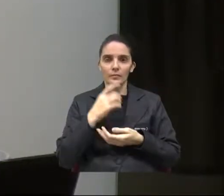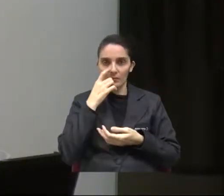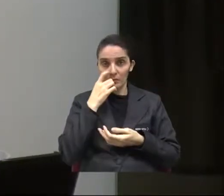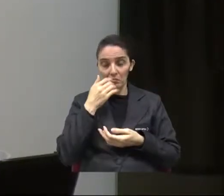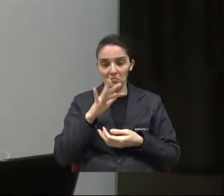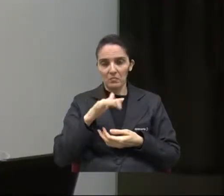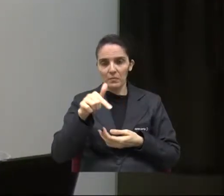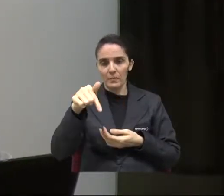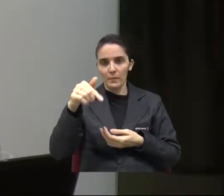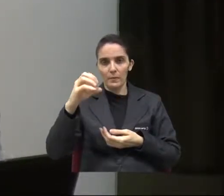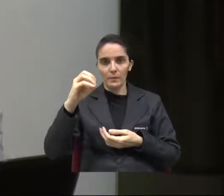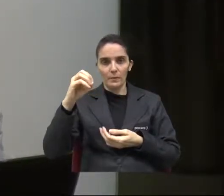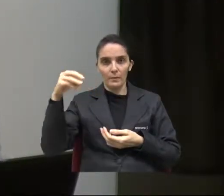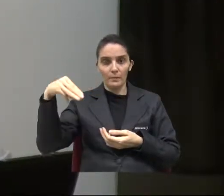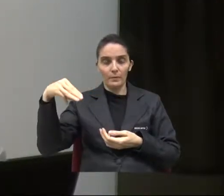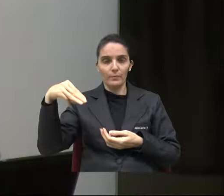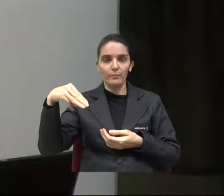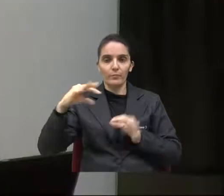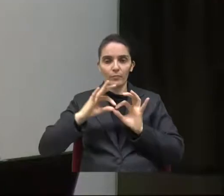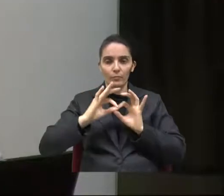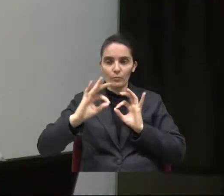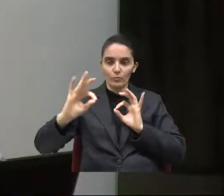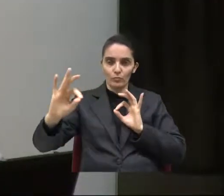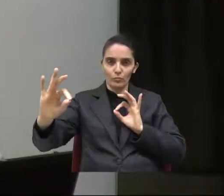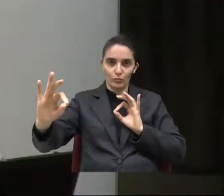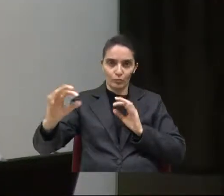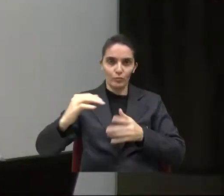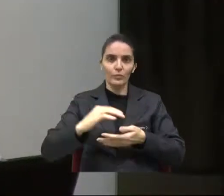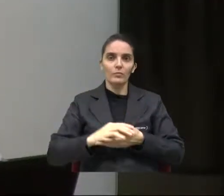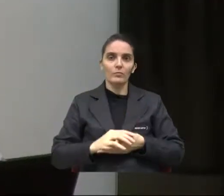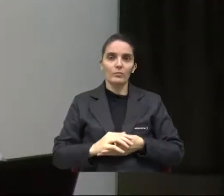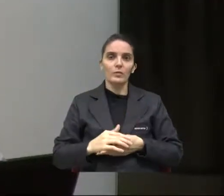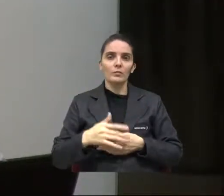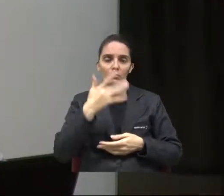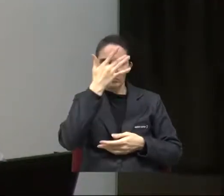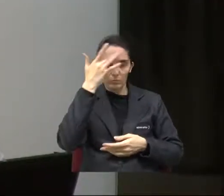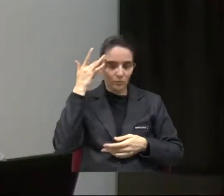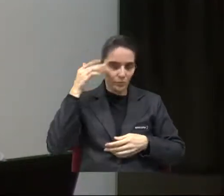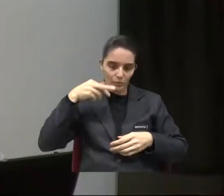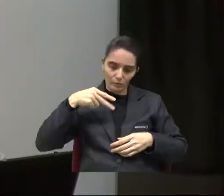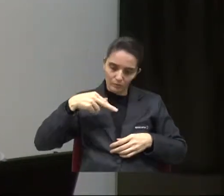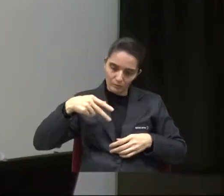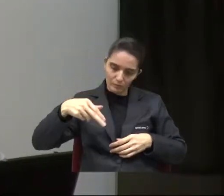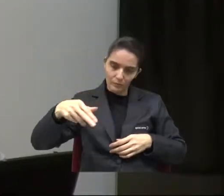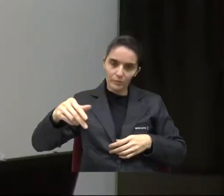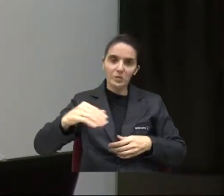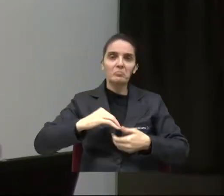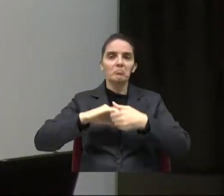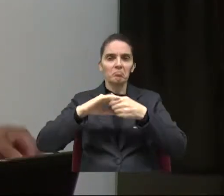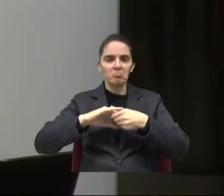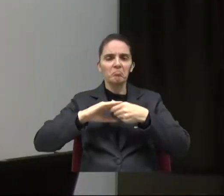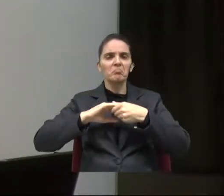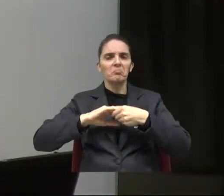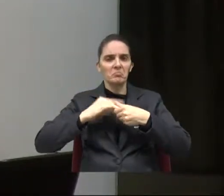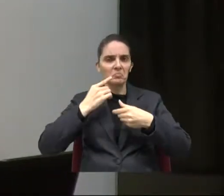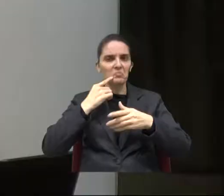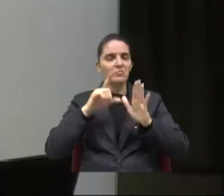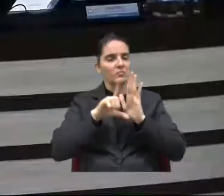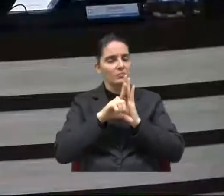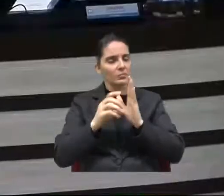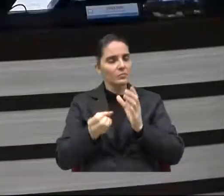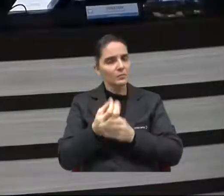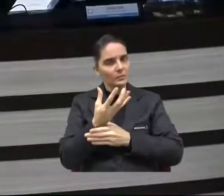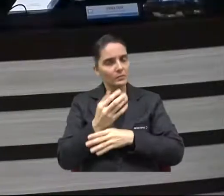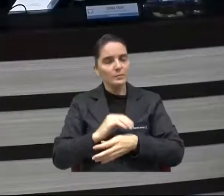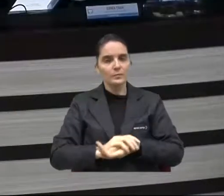700 metros de comprimento entre a área verde e o campo, o lugar que o pessoal faz caminhada. Parabéns pela lei aí, viu?